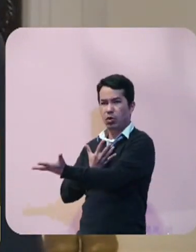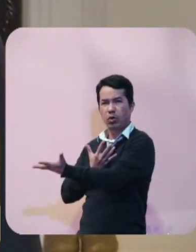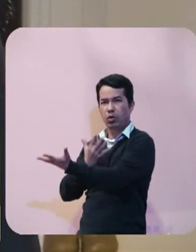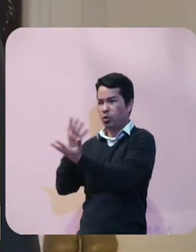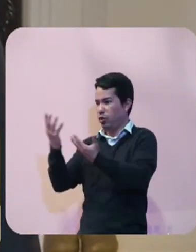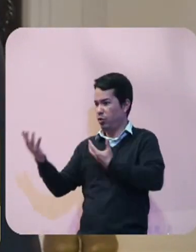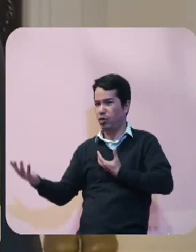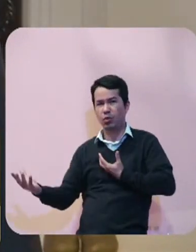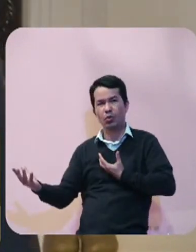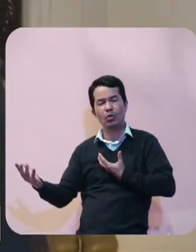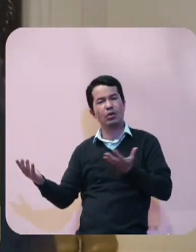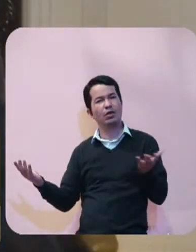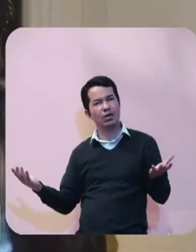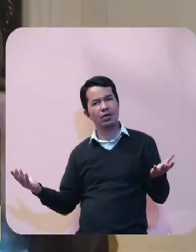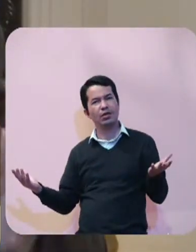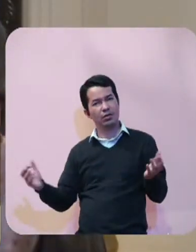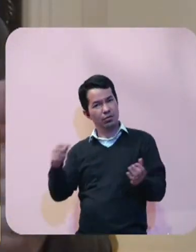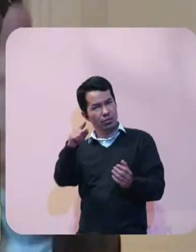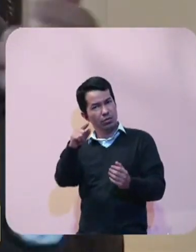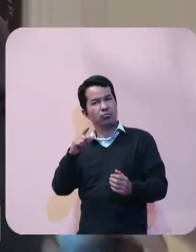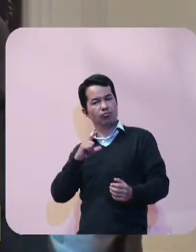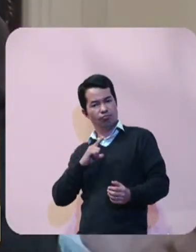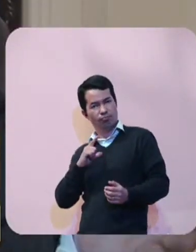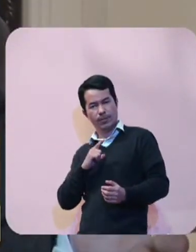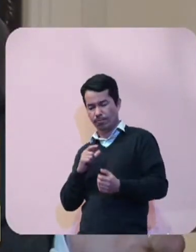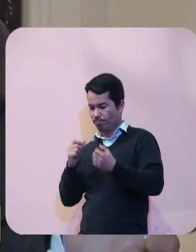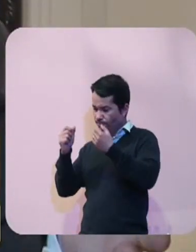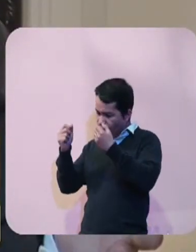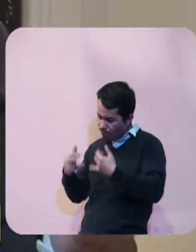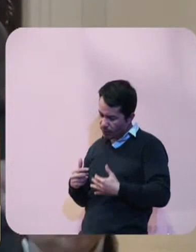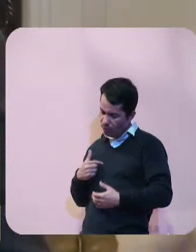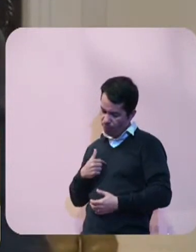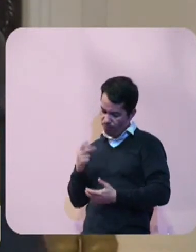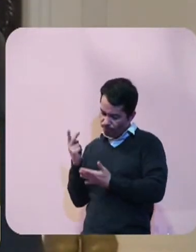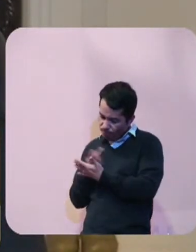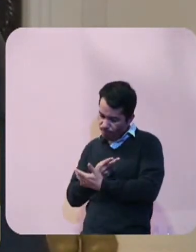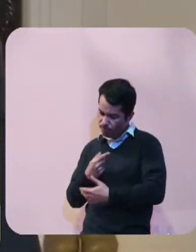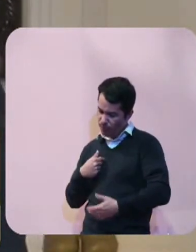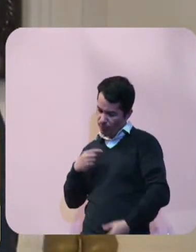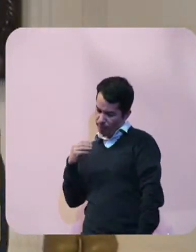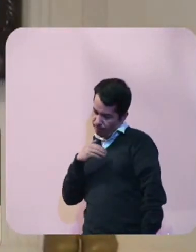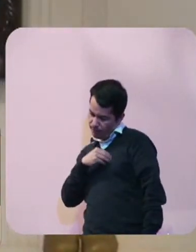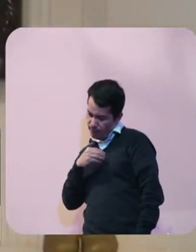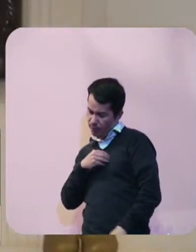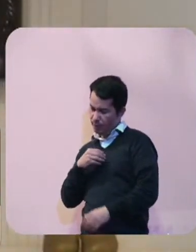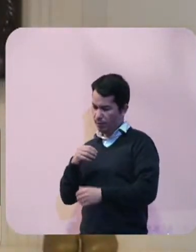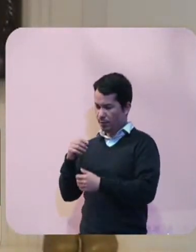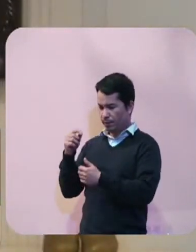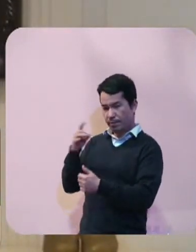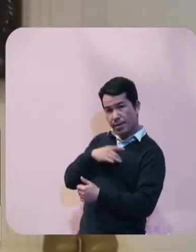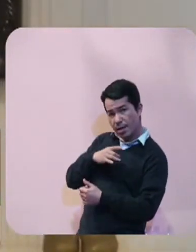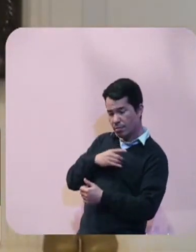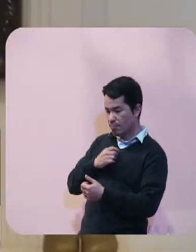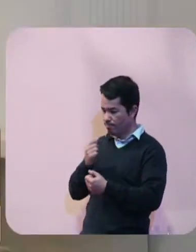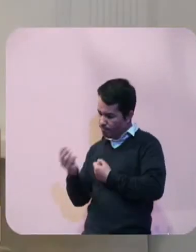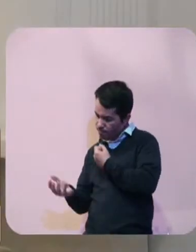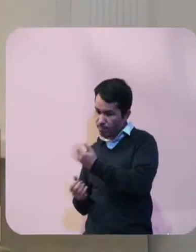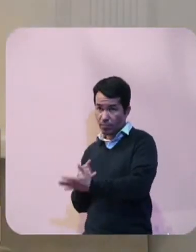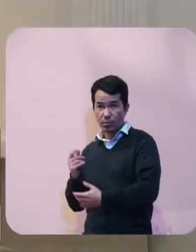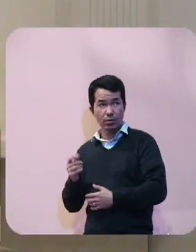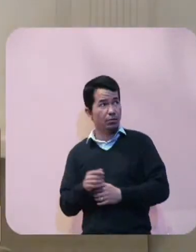nossos medos. E aí a gente abre portas para que eles também falem das falhas e dos medos que estão no coração